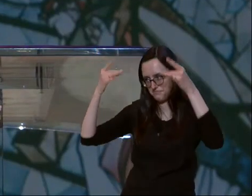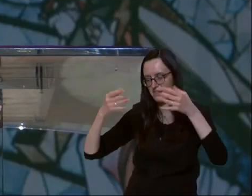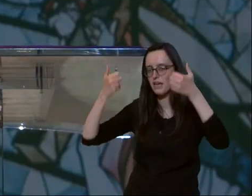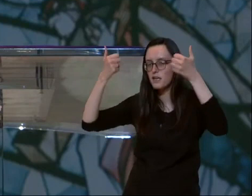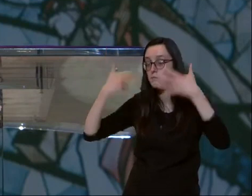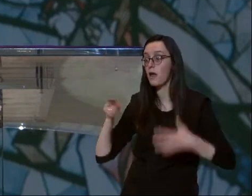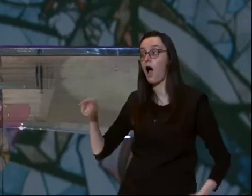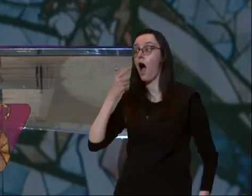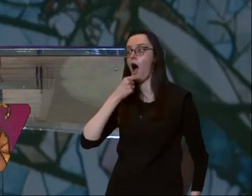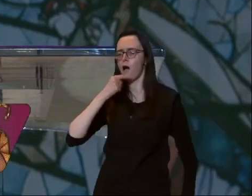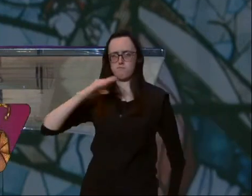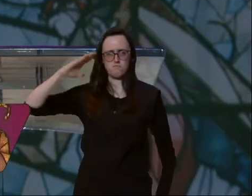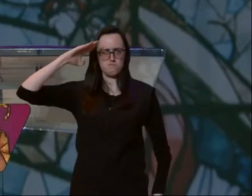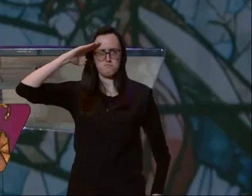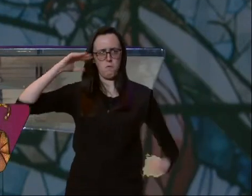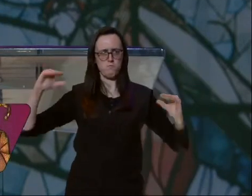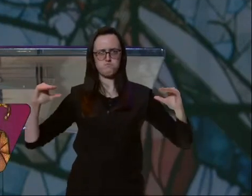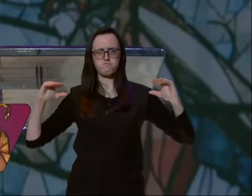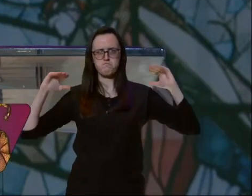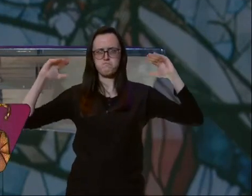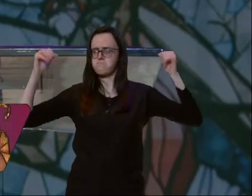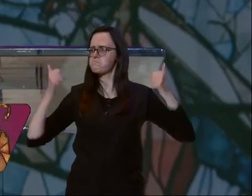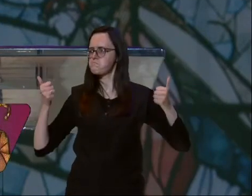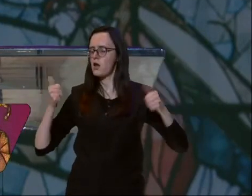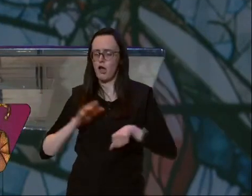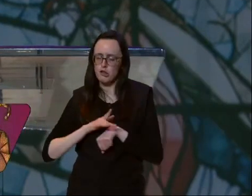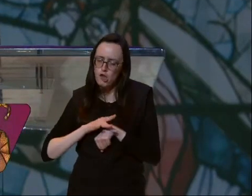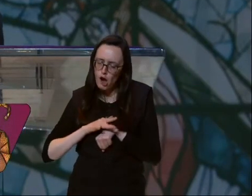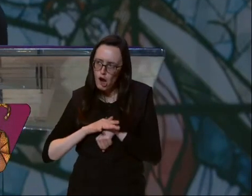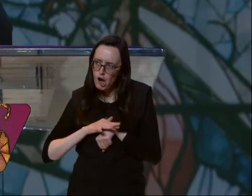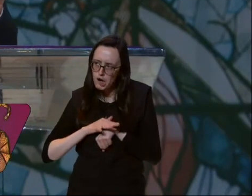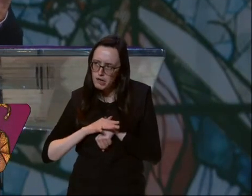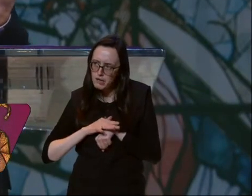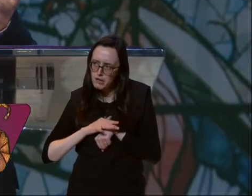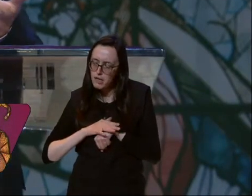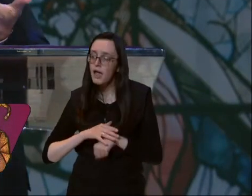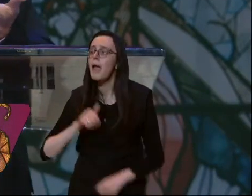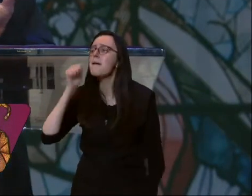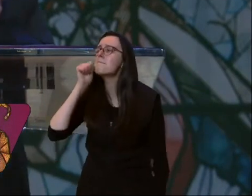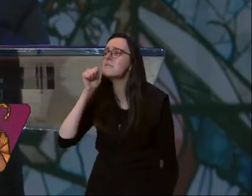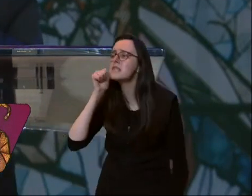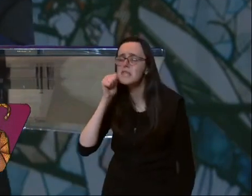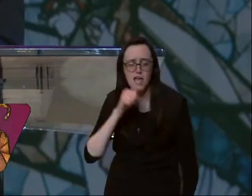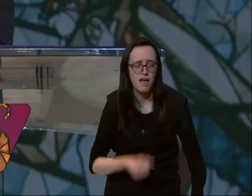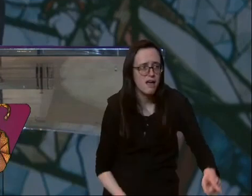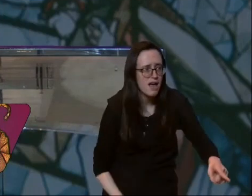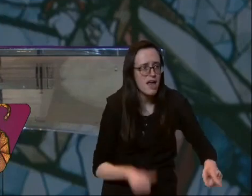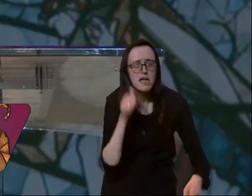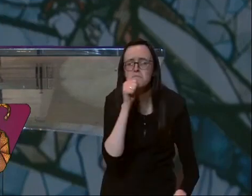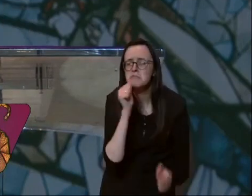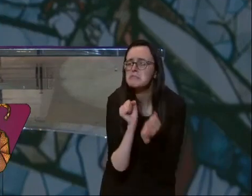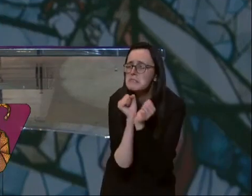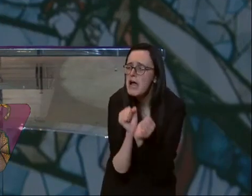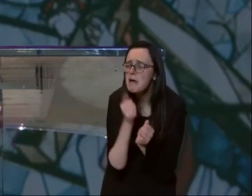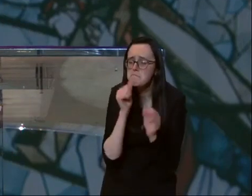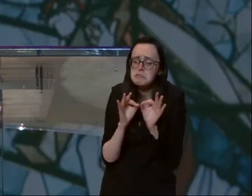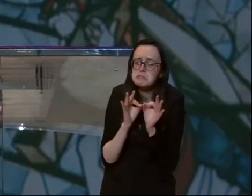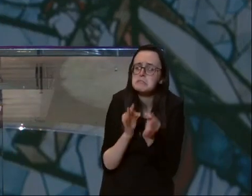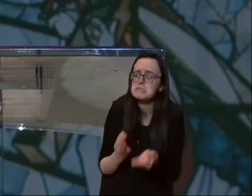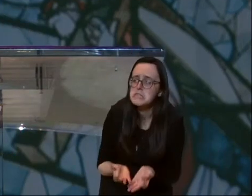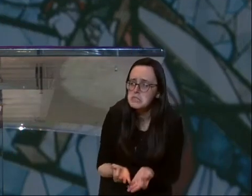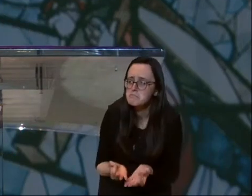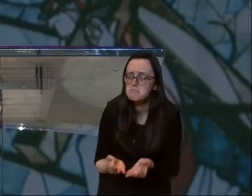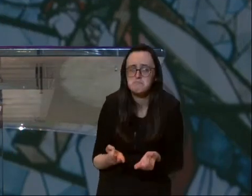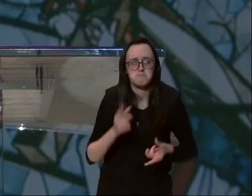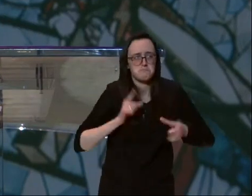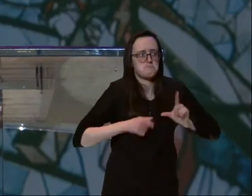general valoroso, leproso. Nos mostra uma menina cativa, escrava, fora